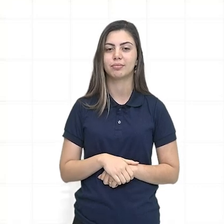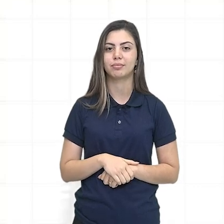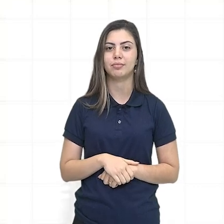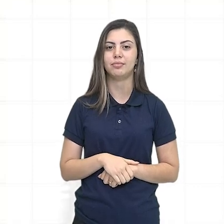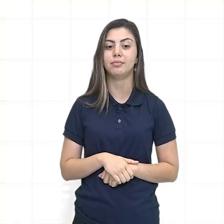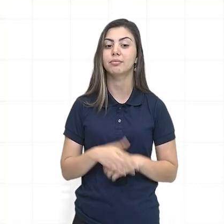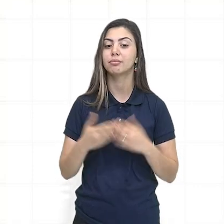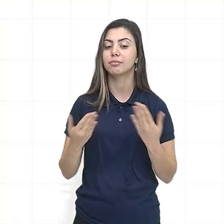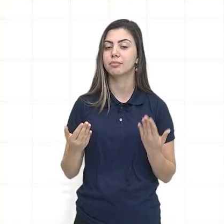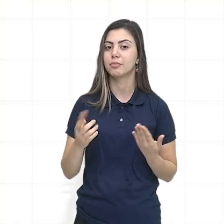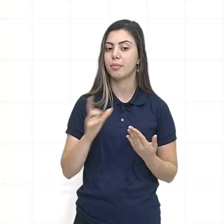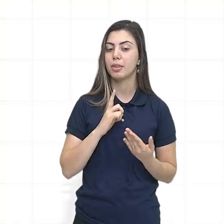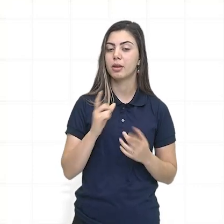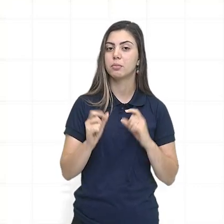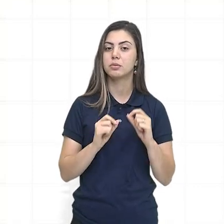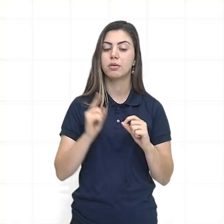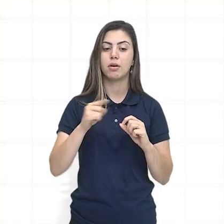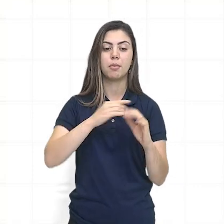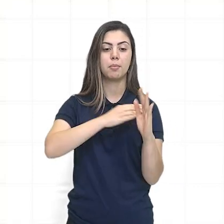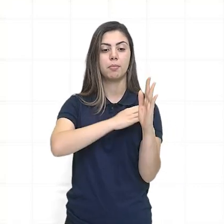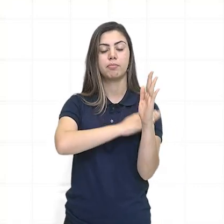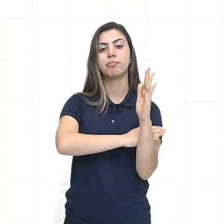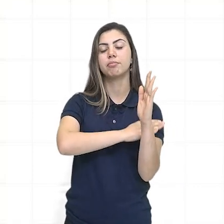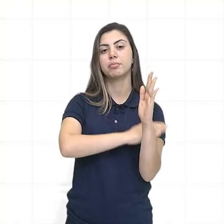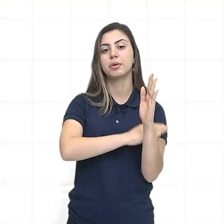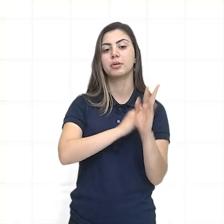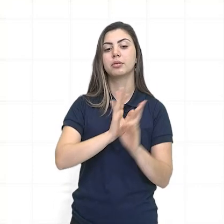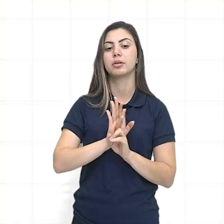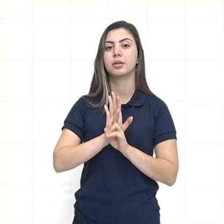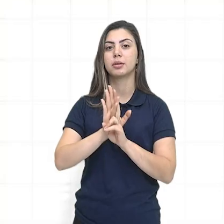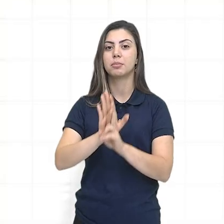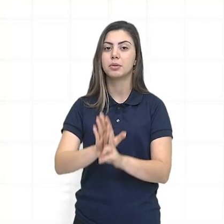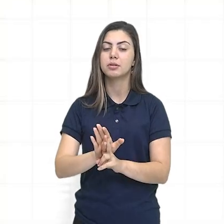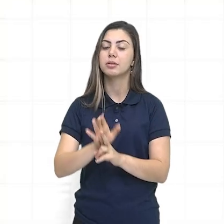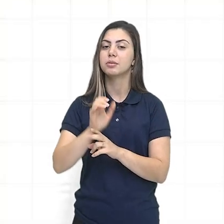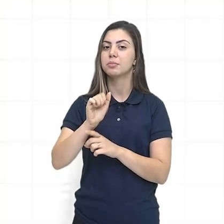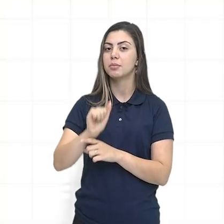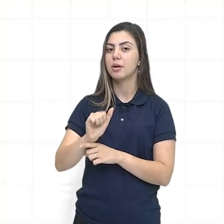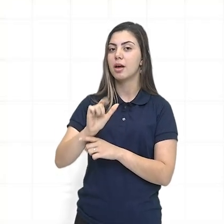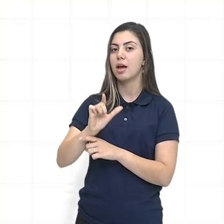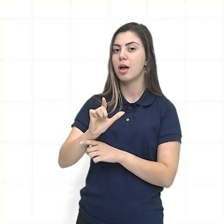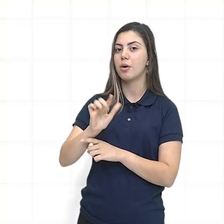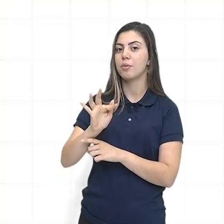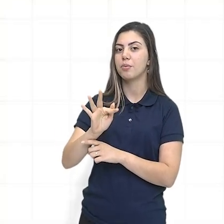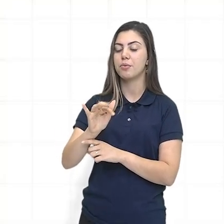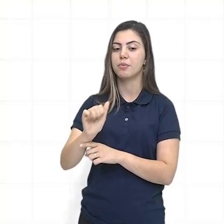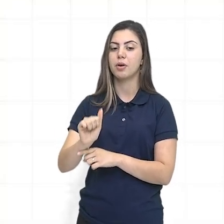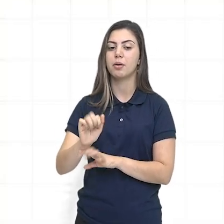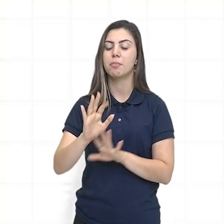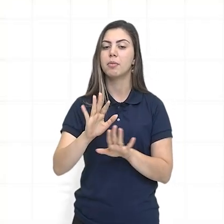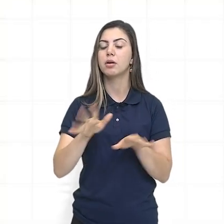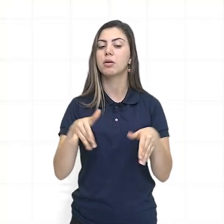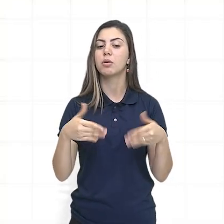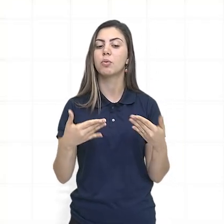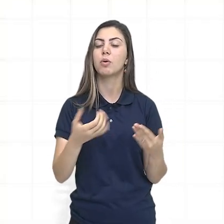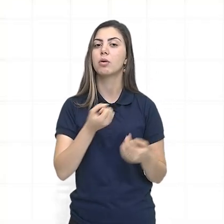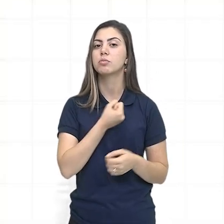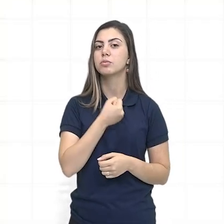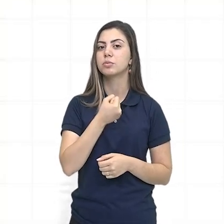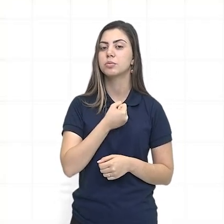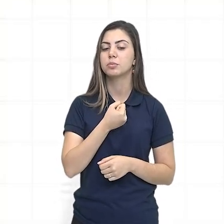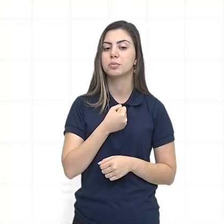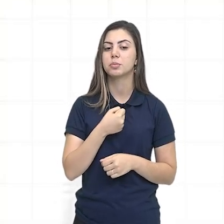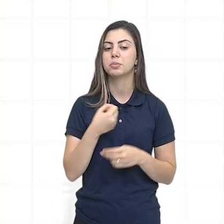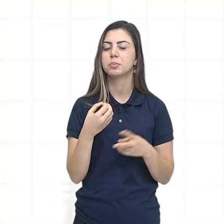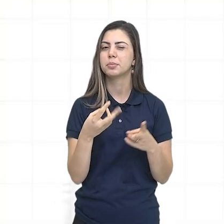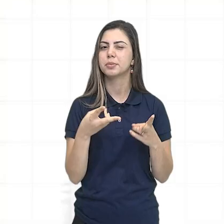aqui exatamente um plano que está sendo representado pelo plano alfa. Quais são as extensões aqui? As extensões